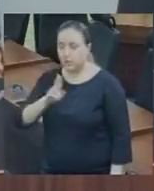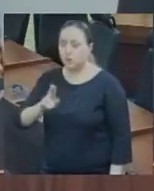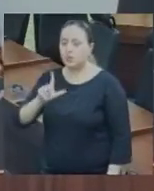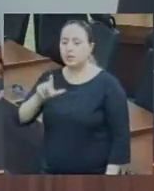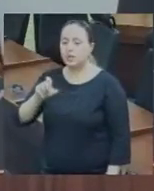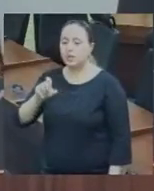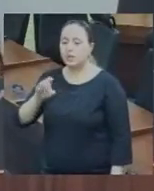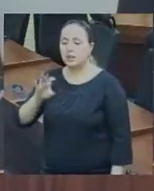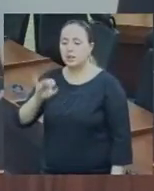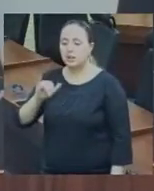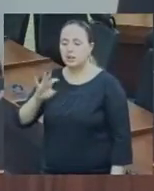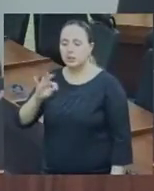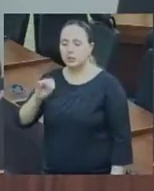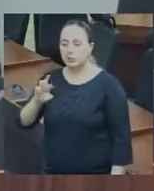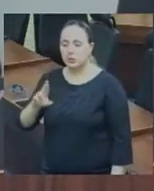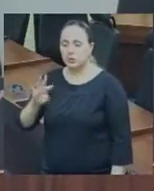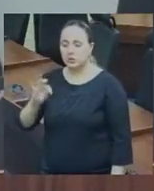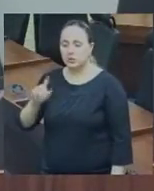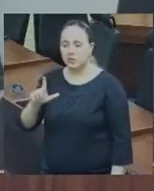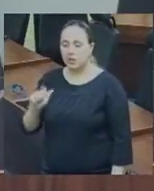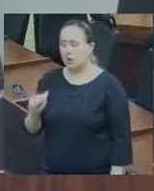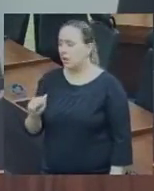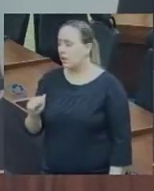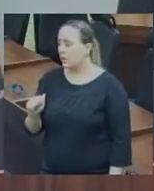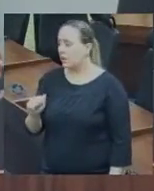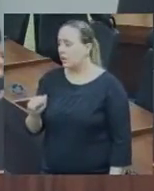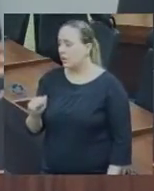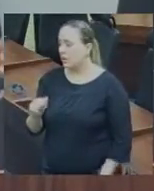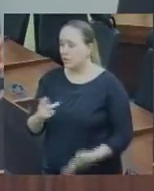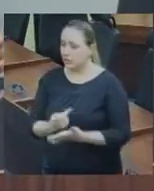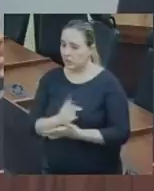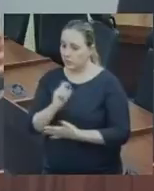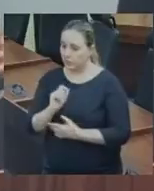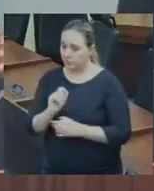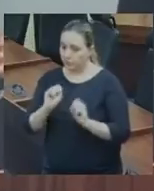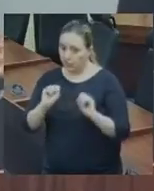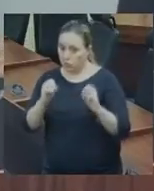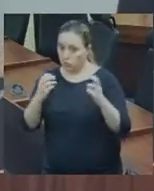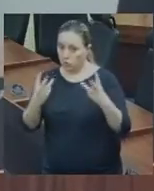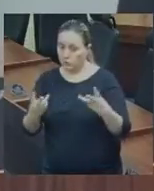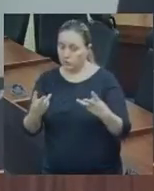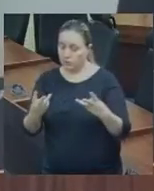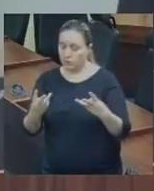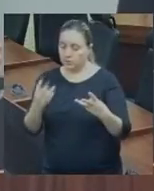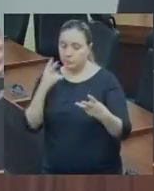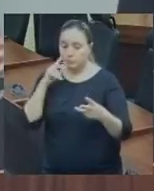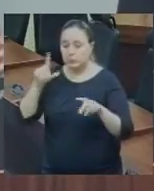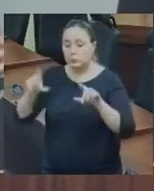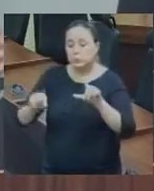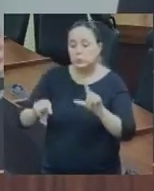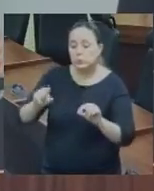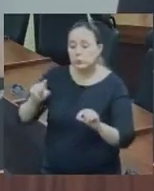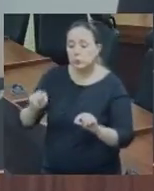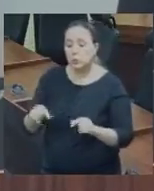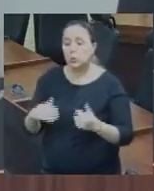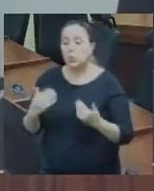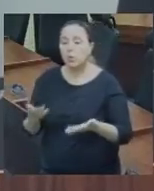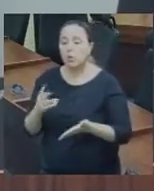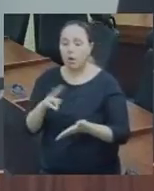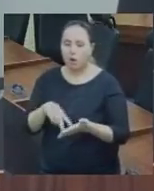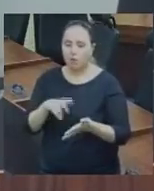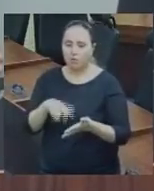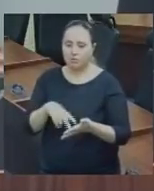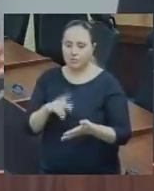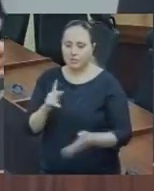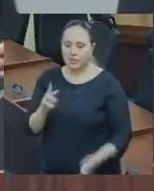tela ela vai precisar o o software é que se encarrega de estabelecer as prioridades da